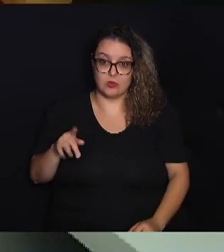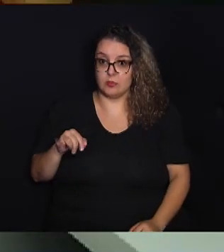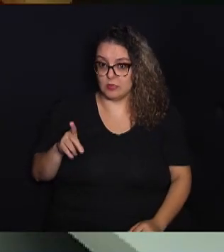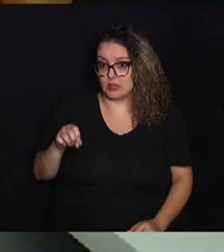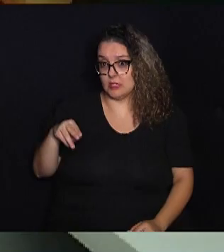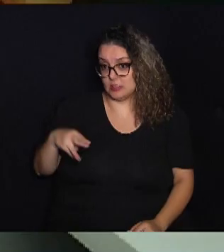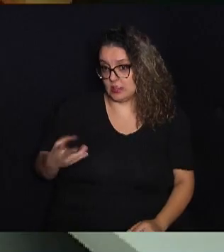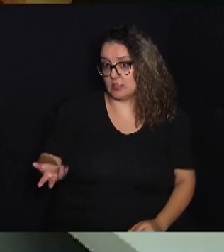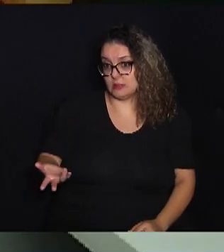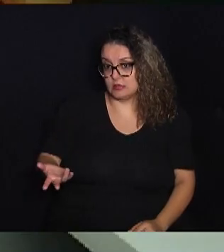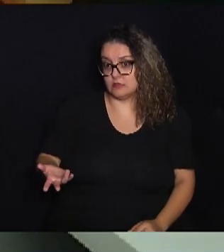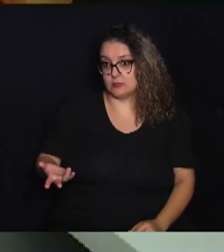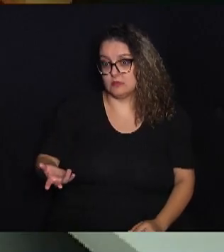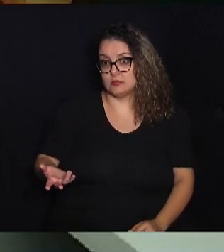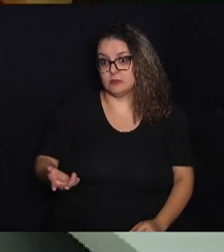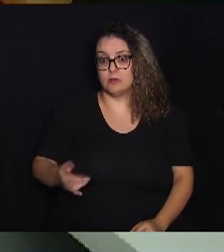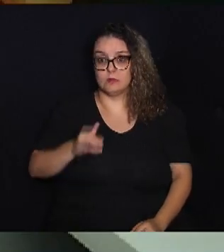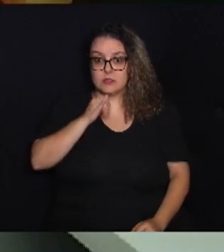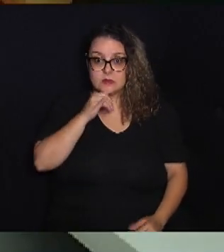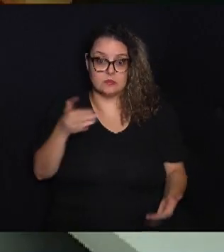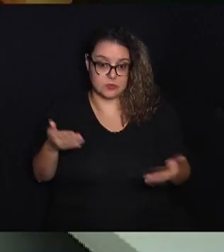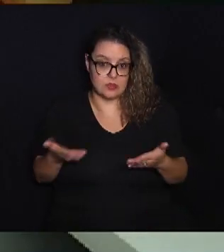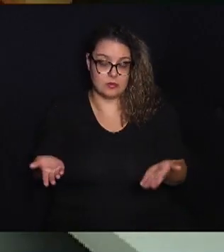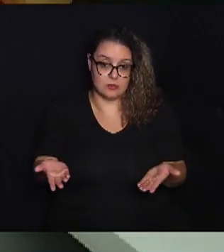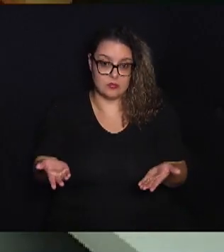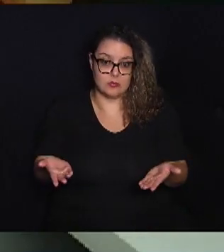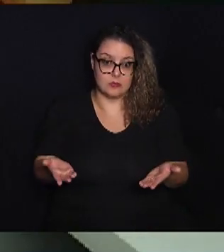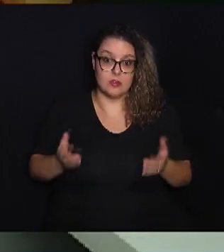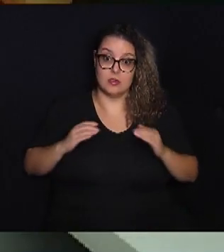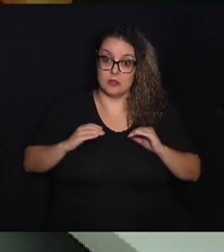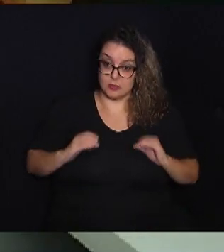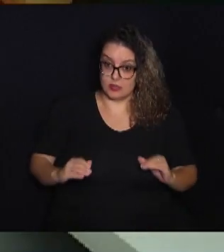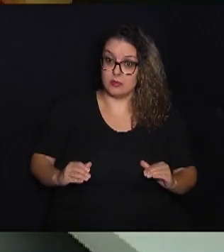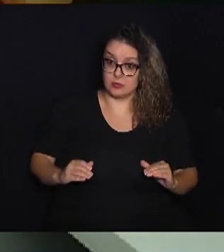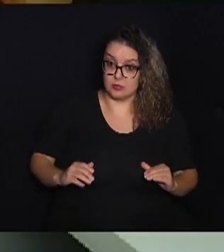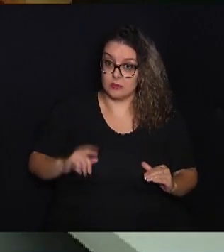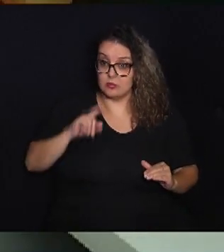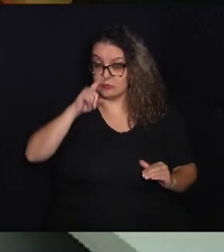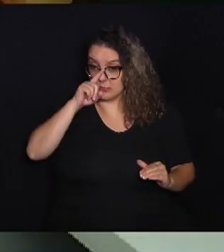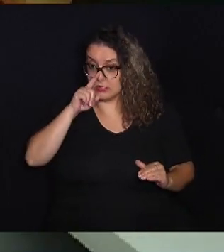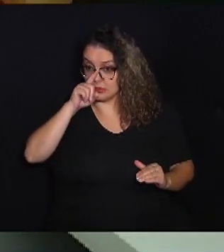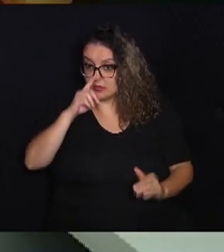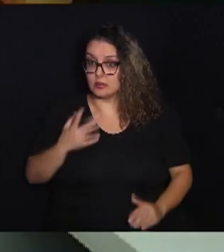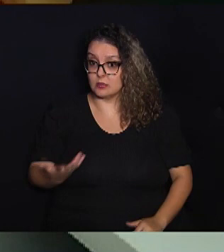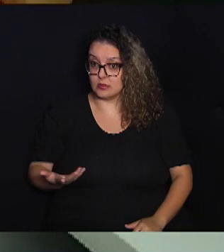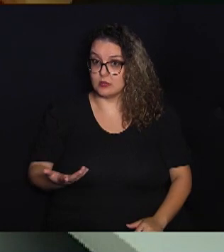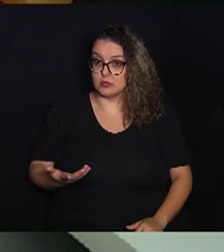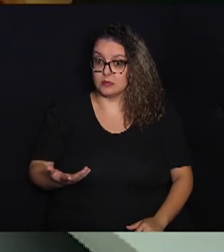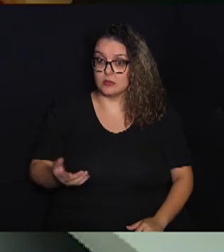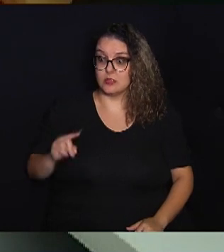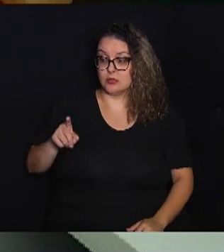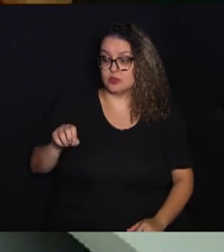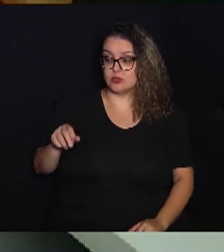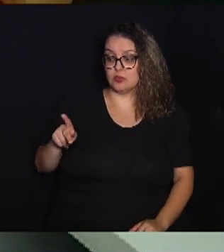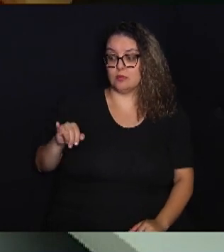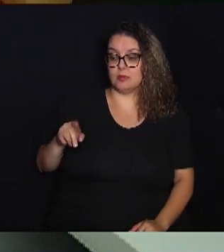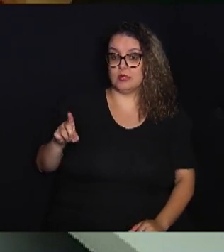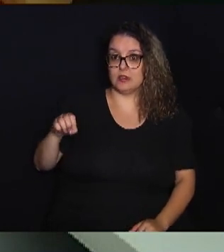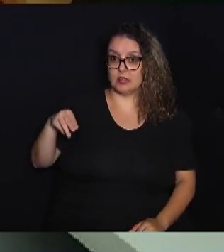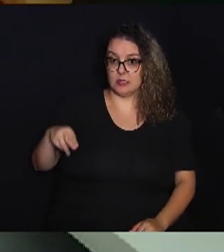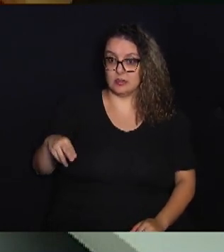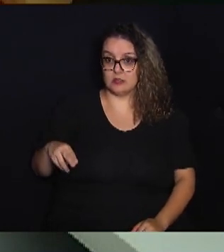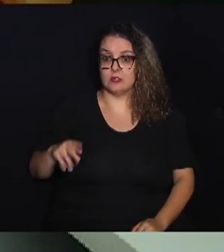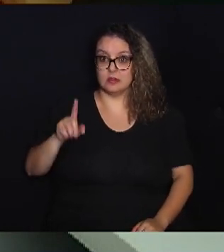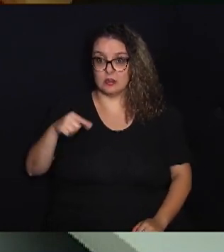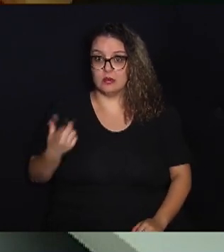exemplo da vez, e inclusive com comportamentos perigosos, porque o Zolpidem é uma droga, né, que ela,